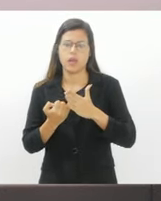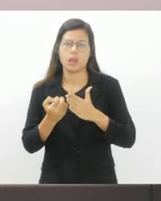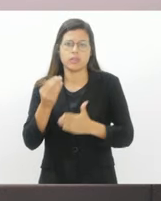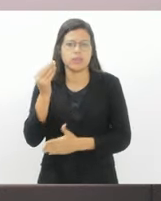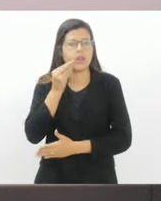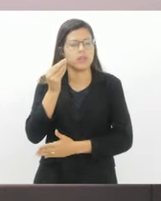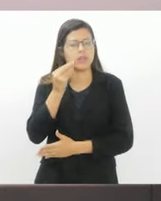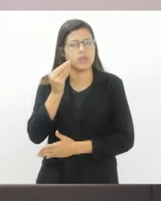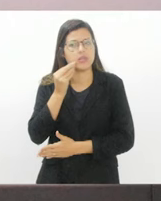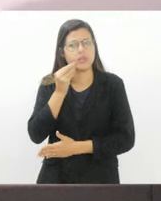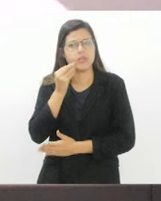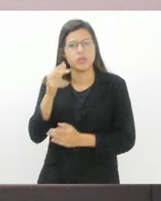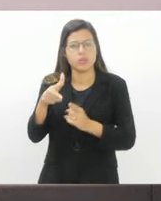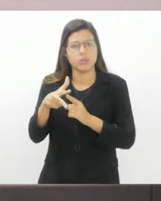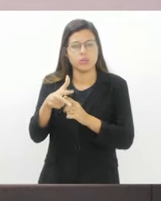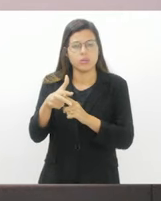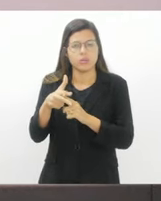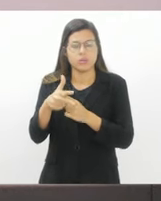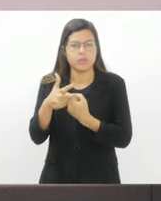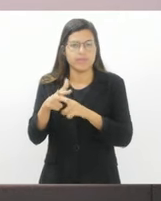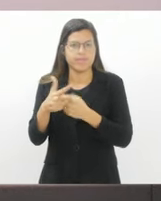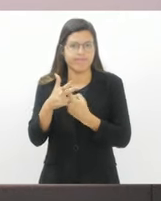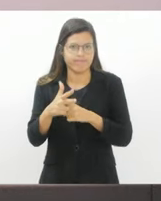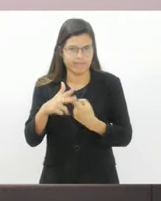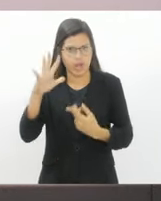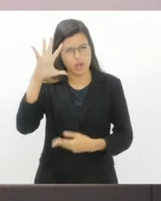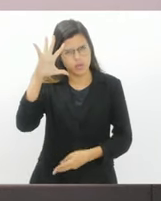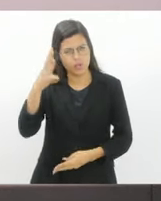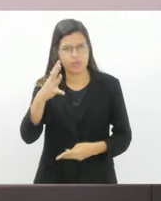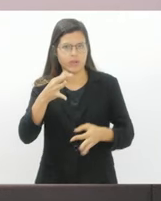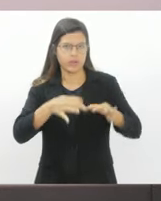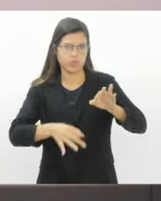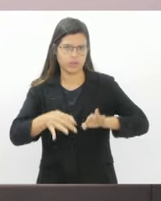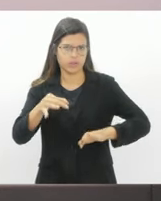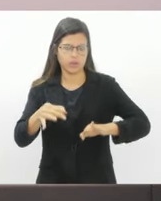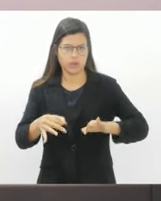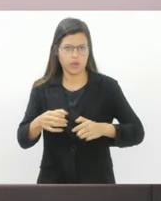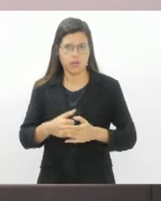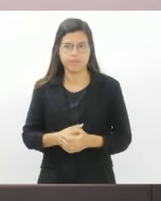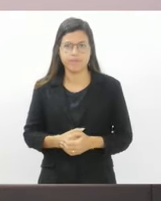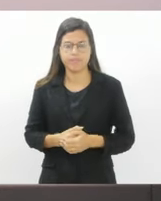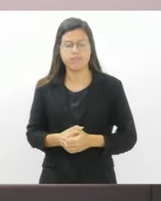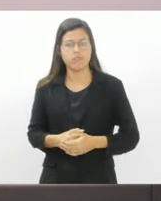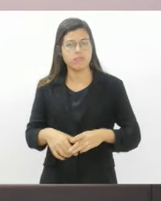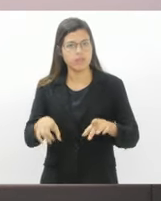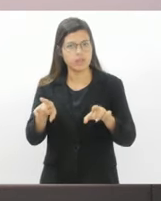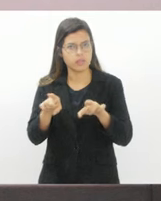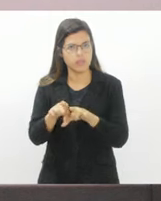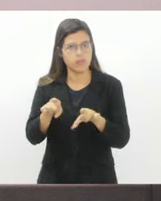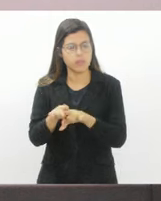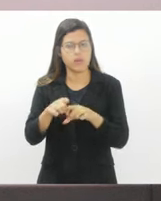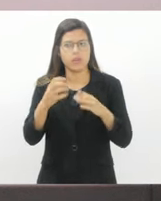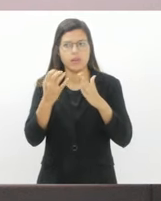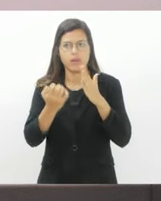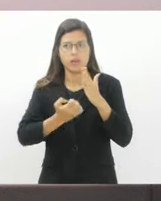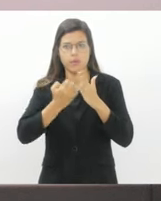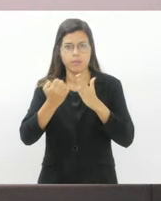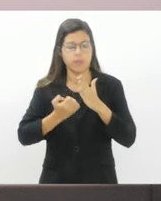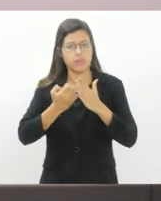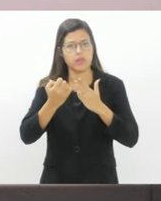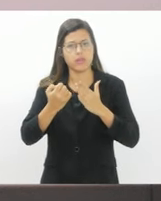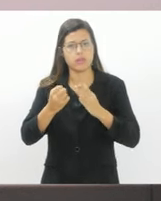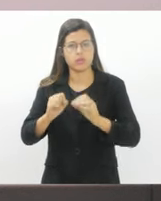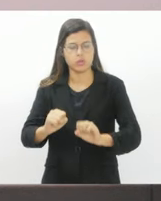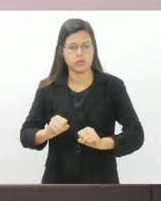recuperação judicial. Em paralelo, a companhia também está envidando grandes